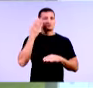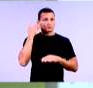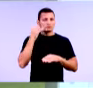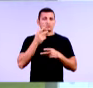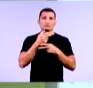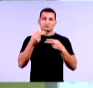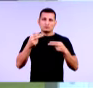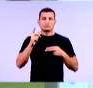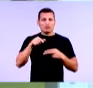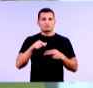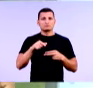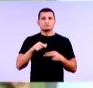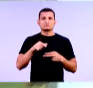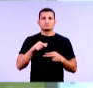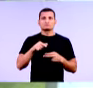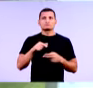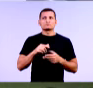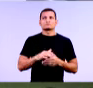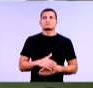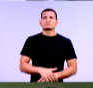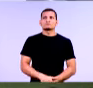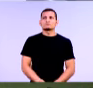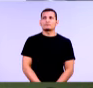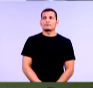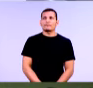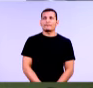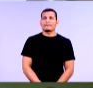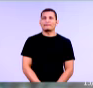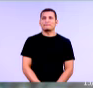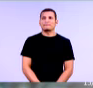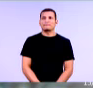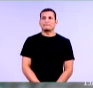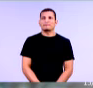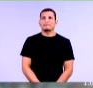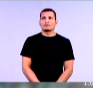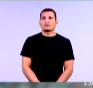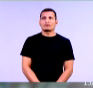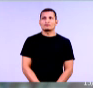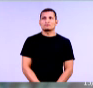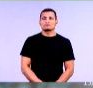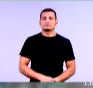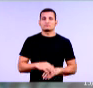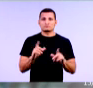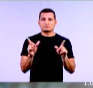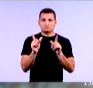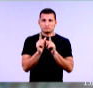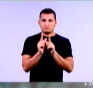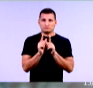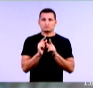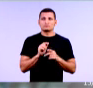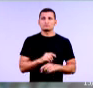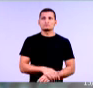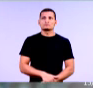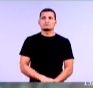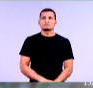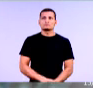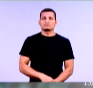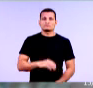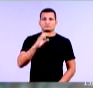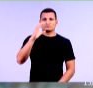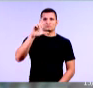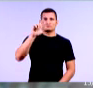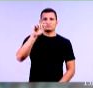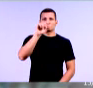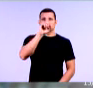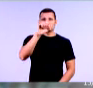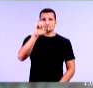seria a bicicleta em si, né? Resumindo, gente, A classe é a